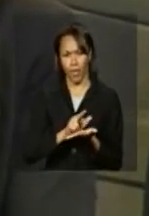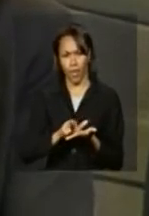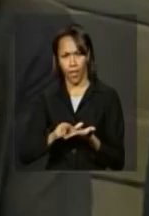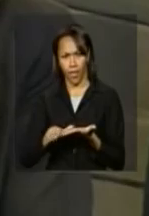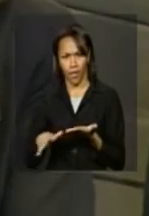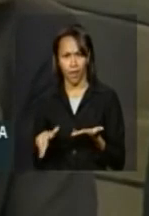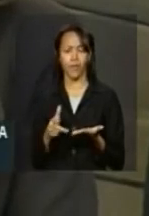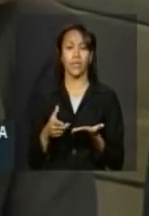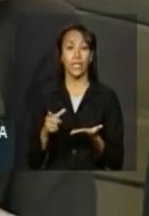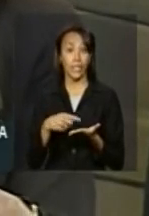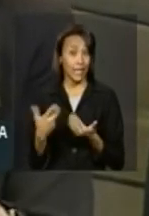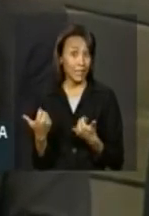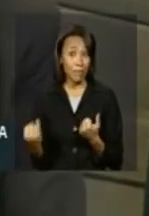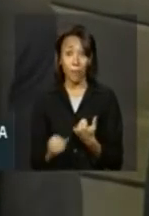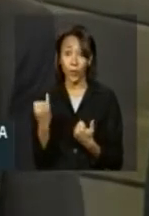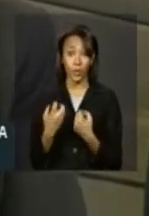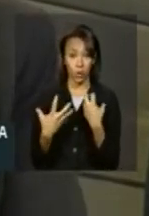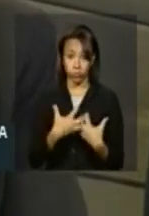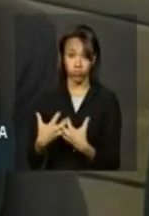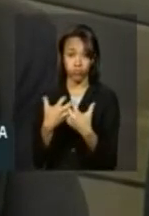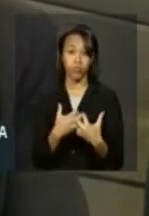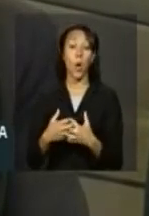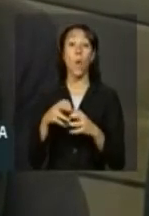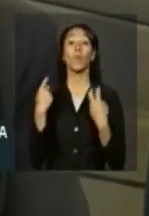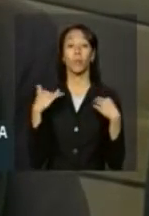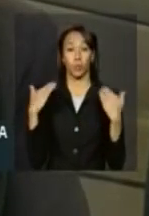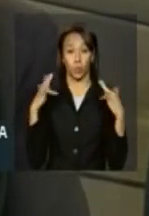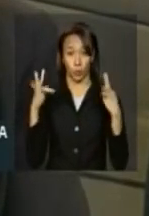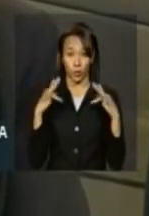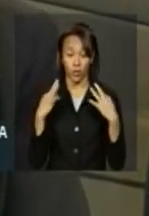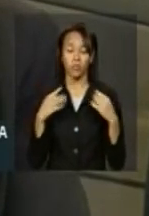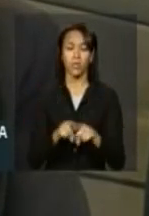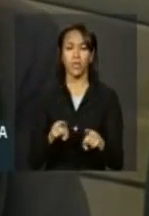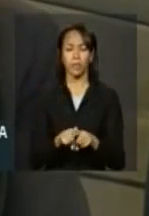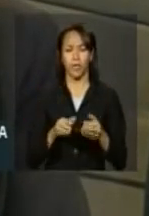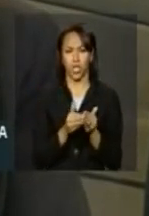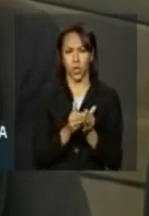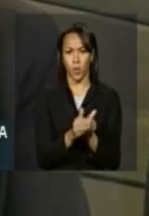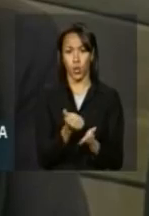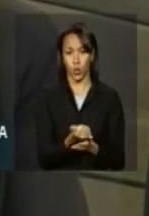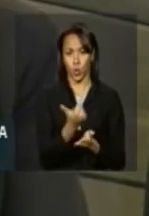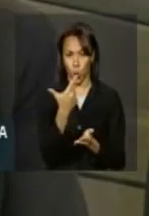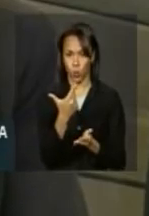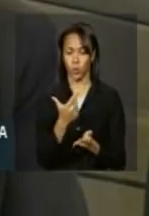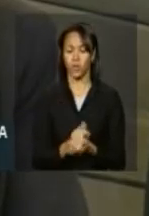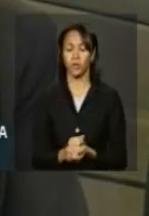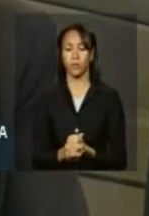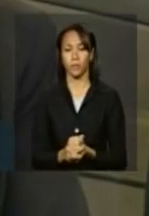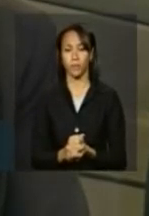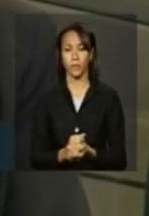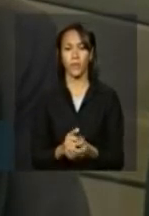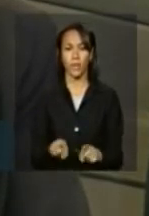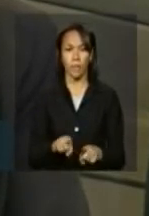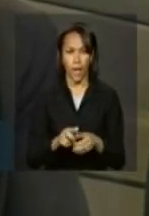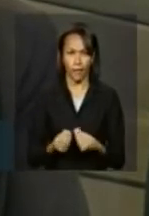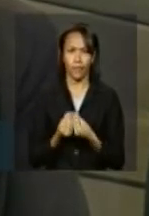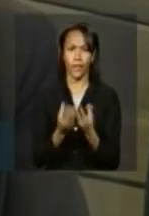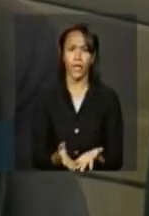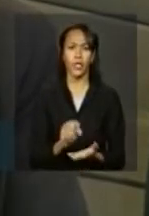também para o nosso turismo. 16 empreendimentos em aeroportos, 12 em portos, e a entrega